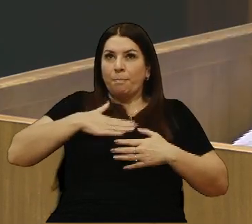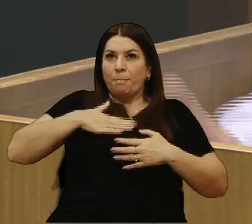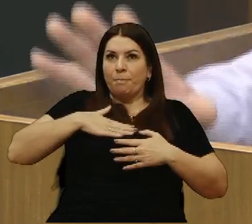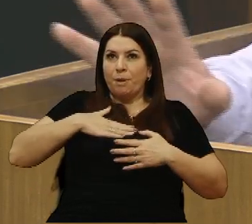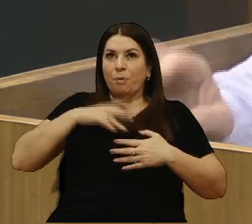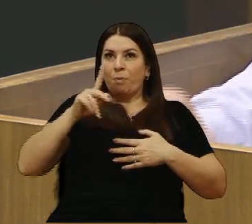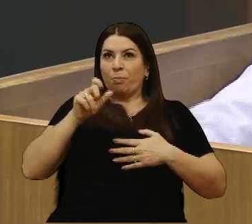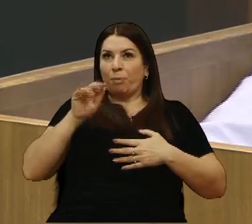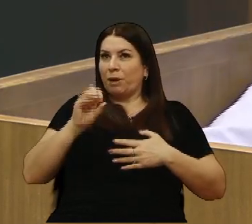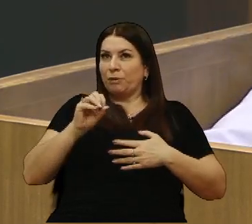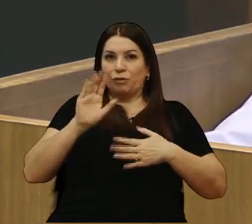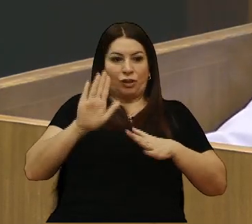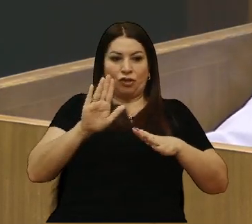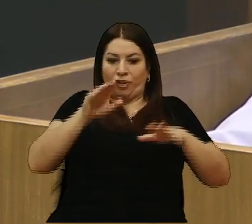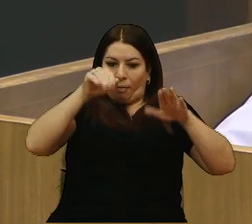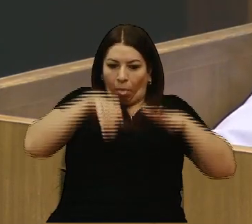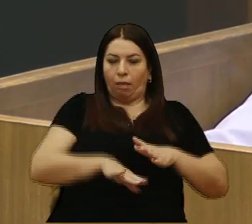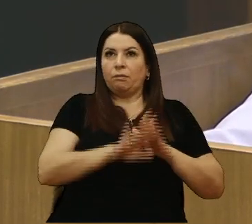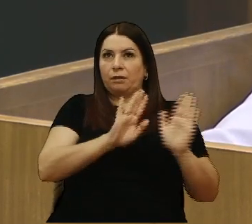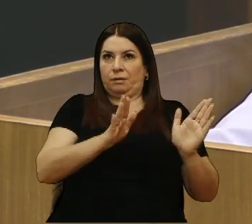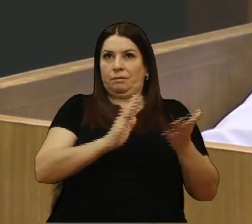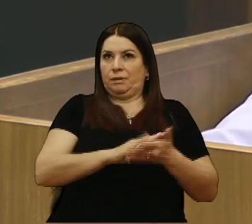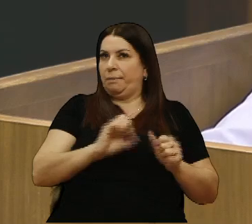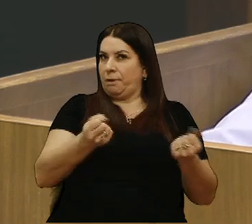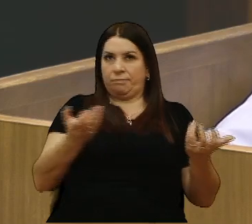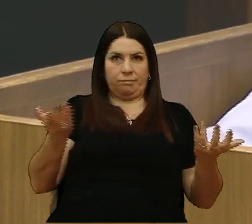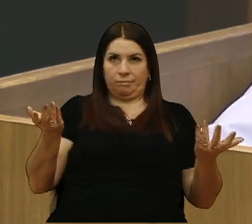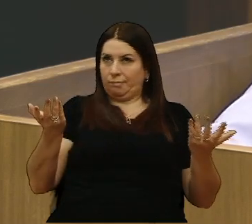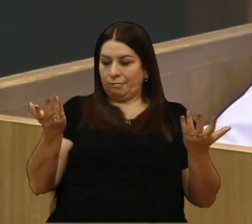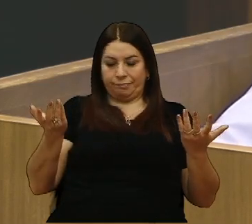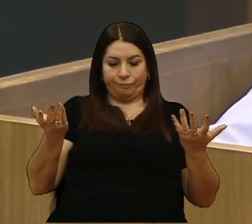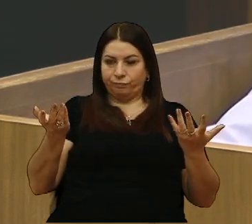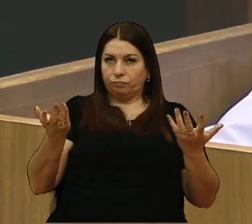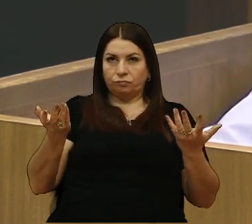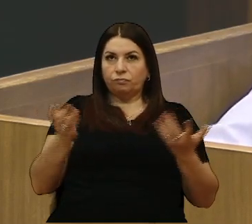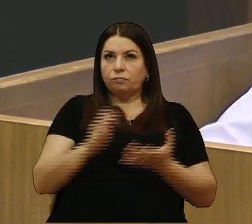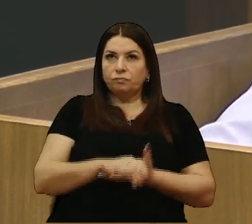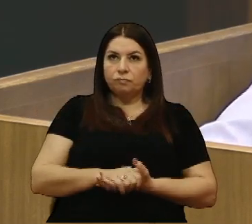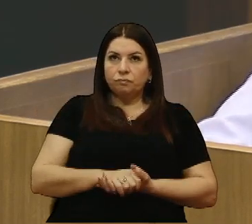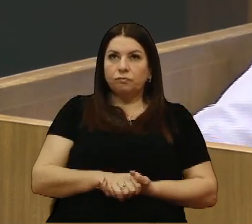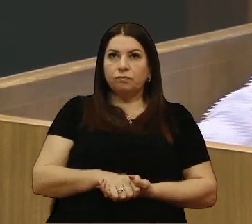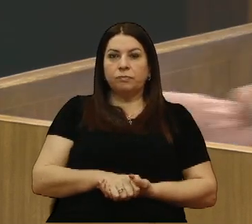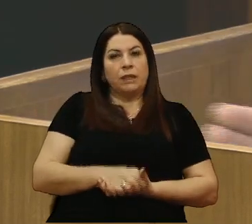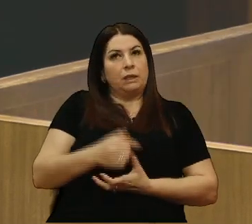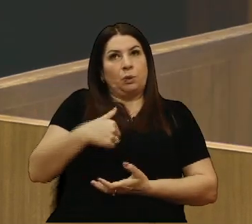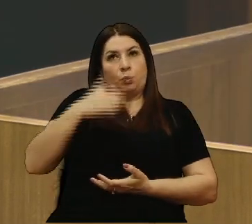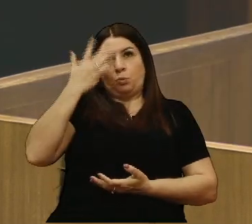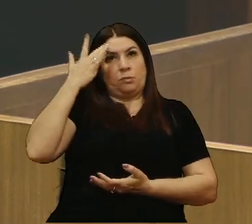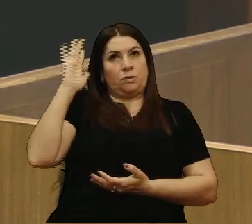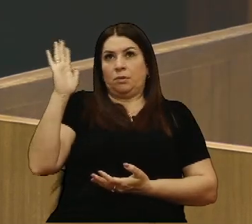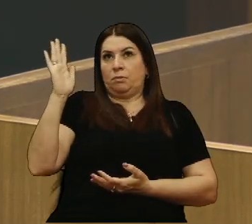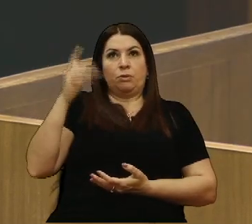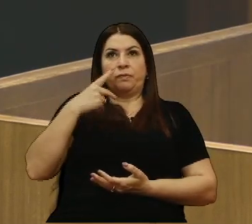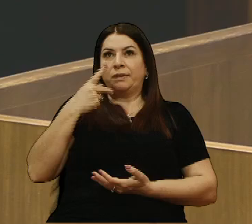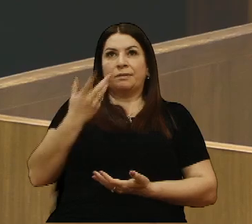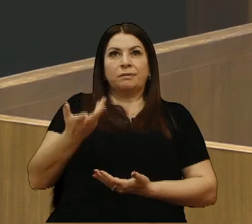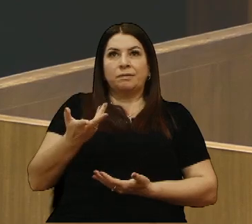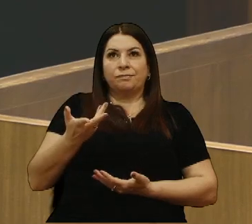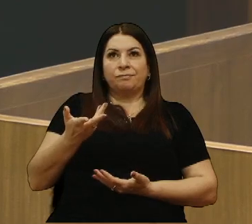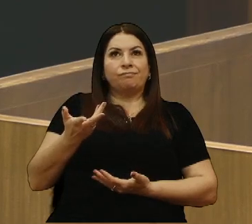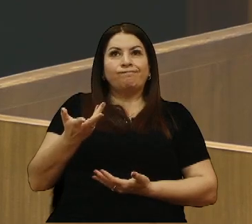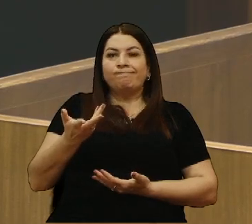tinha deixado o eixo dentro. Então, gente, eu não sei mais o que dizer.